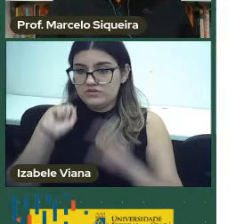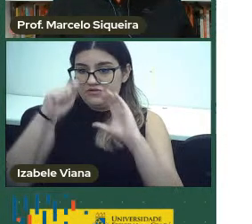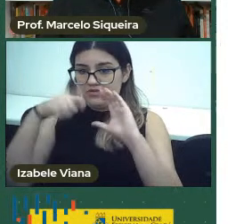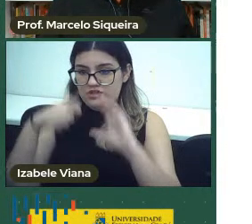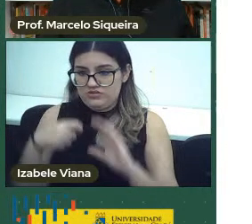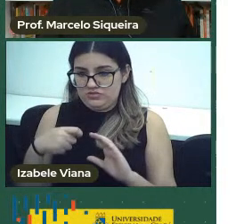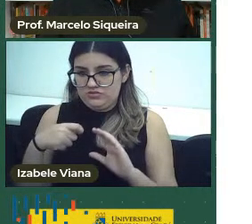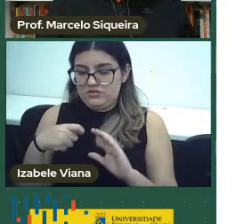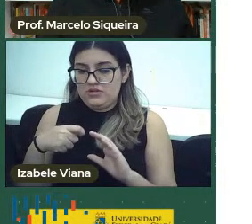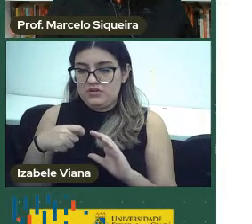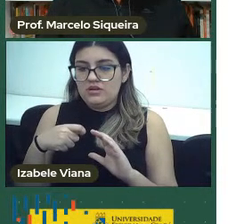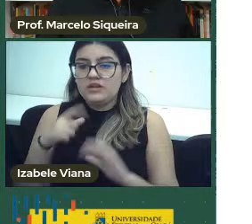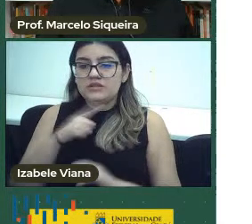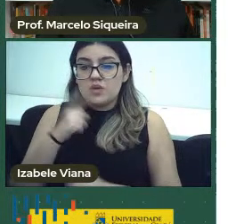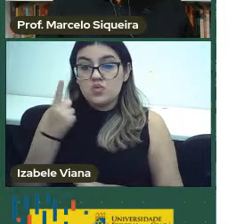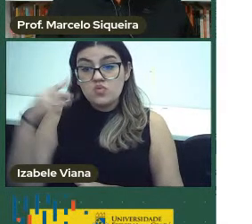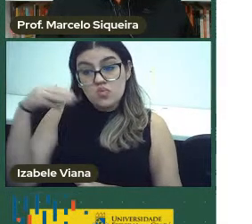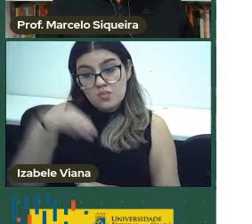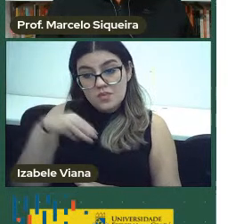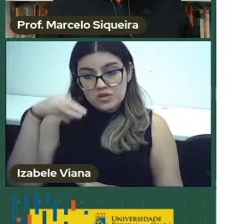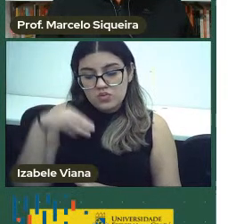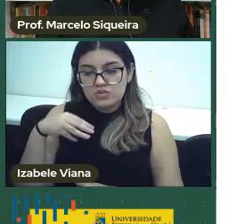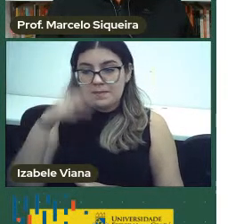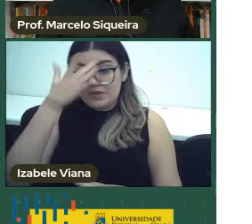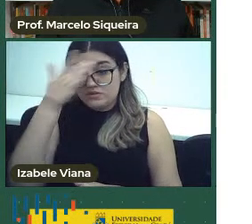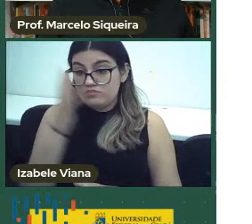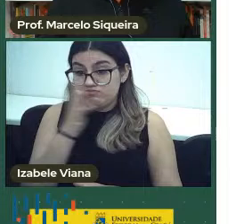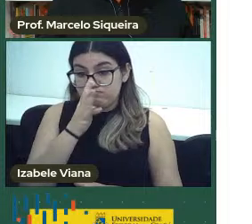um minuto na plataforma TikTok.